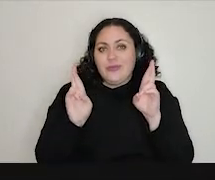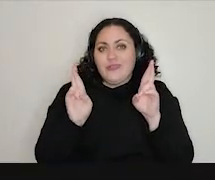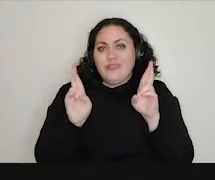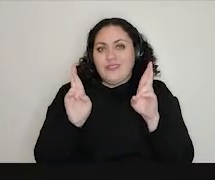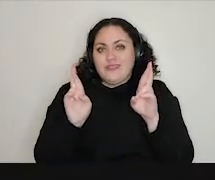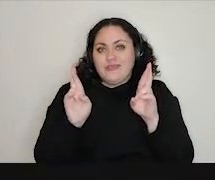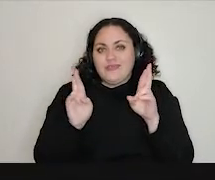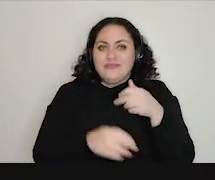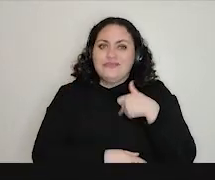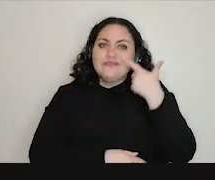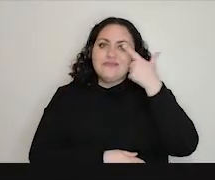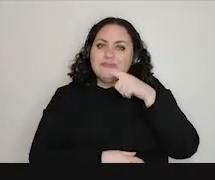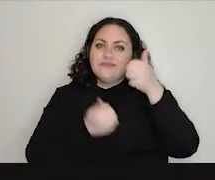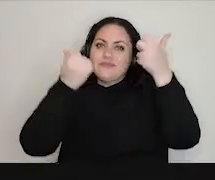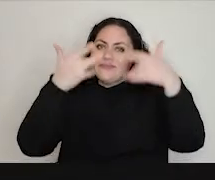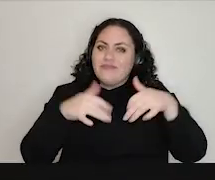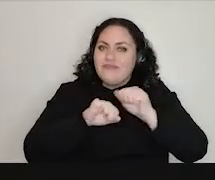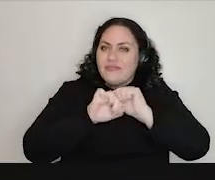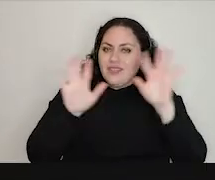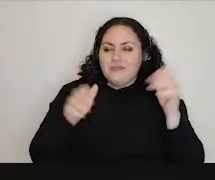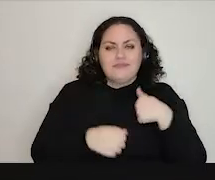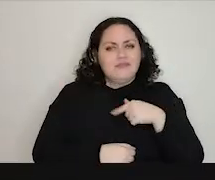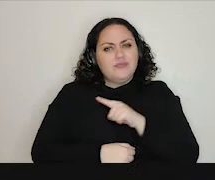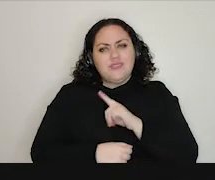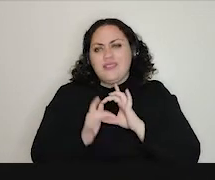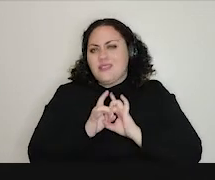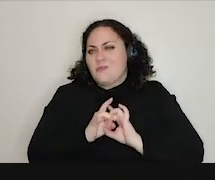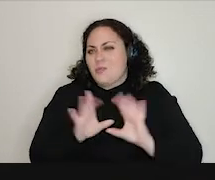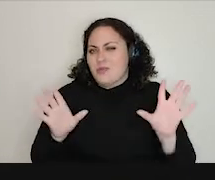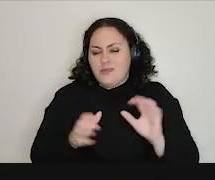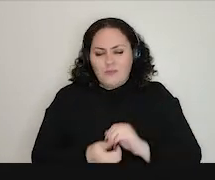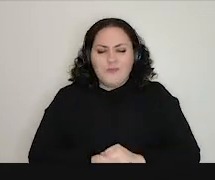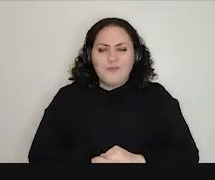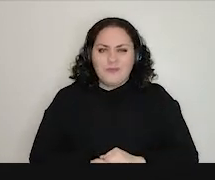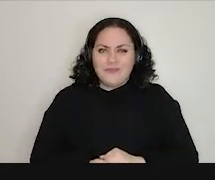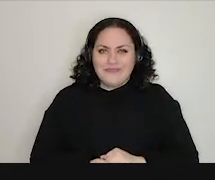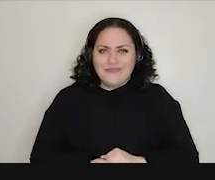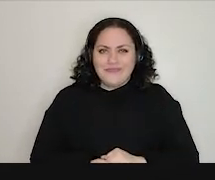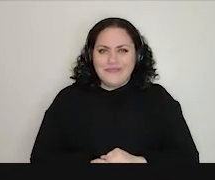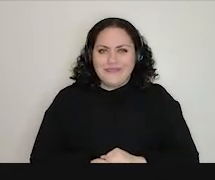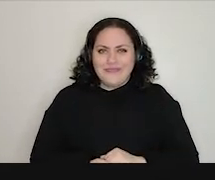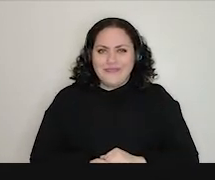Espero que eu tenha sido claro. E eu fico à disposição.